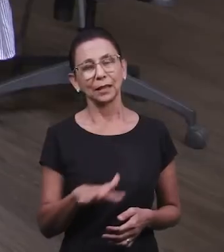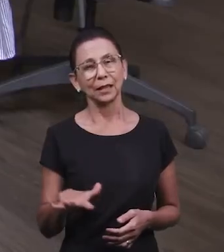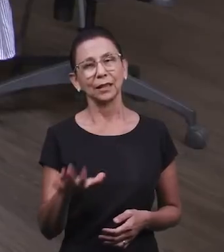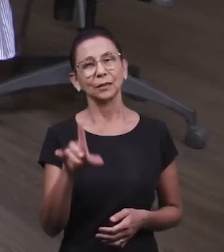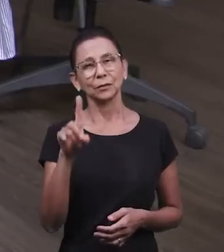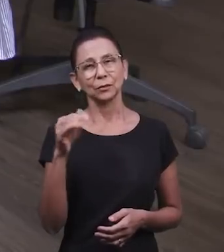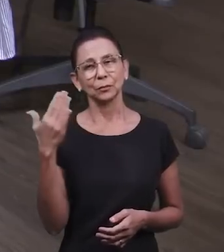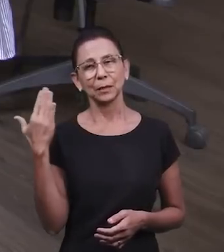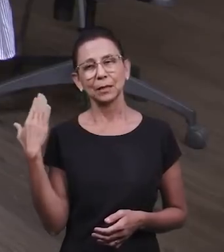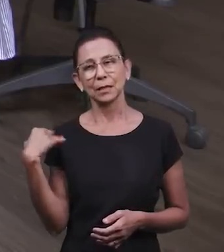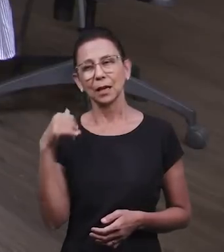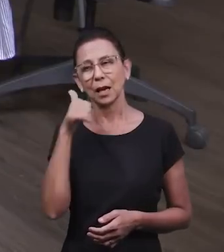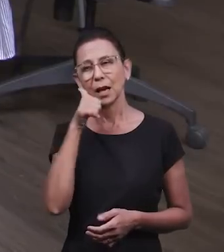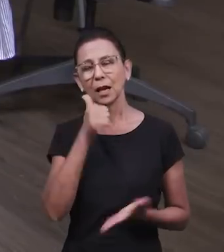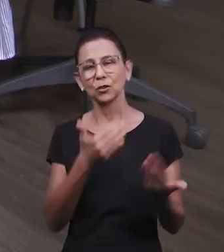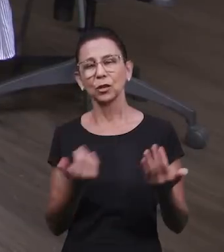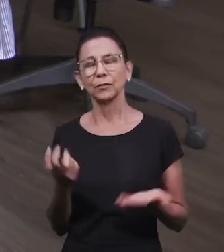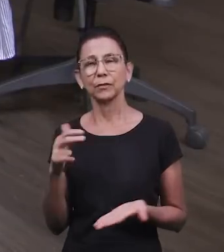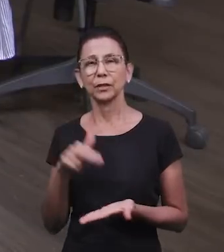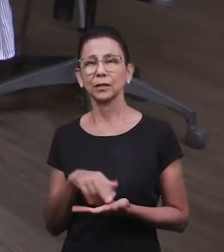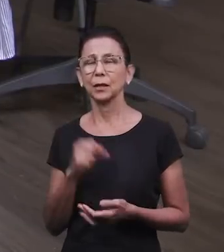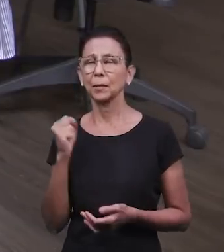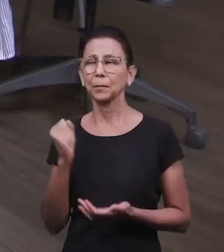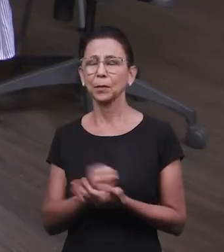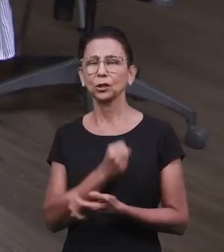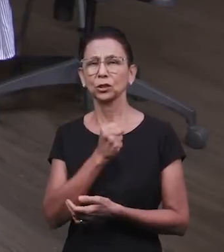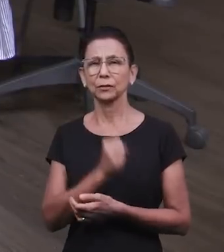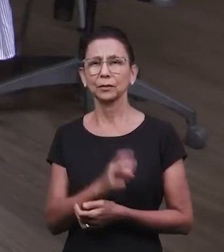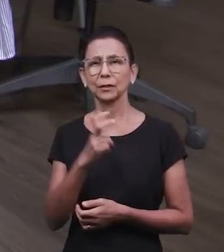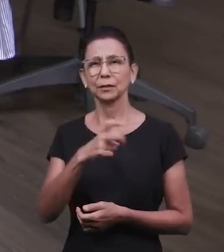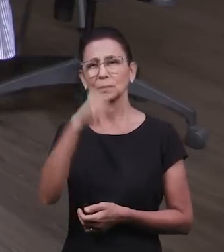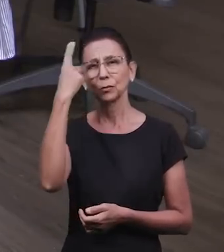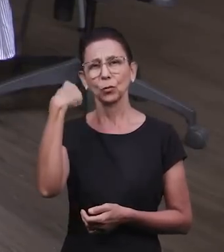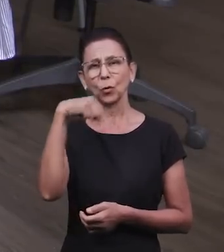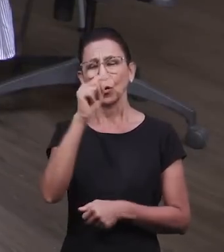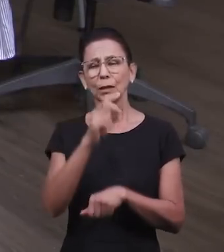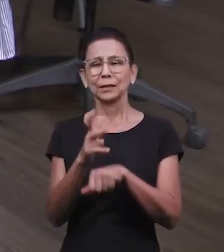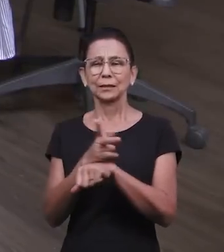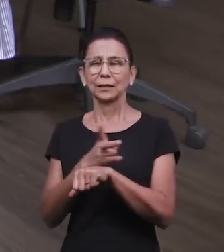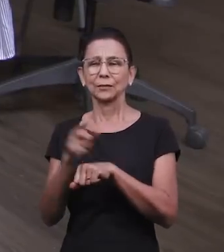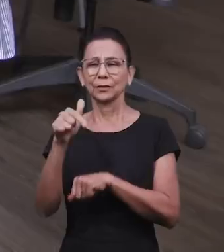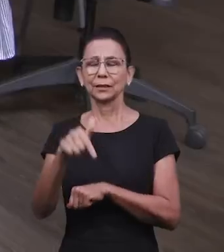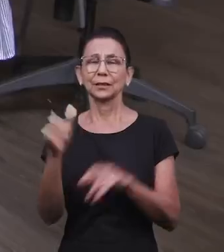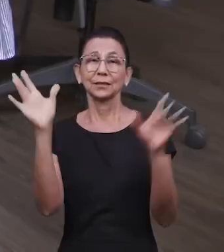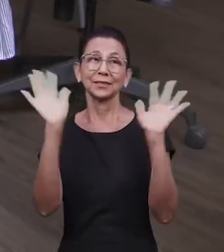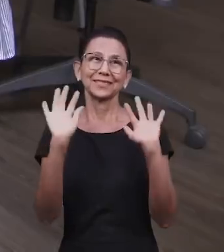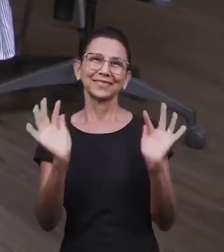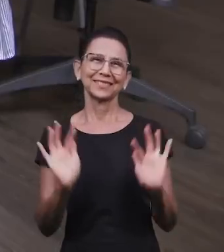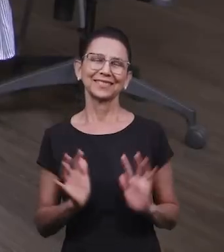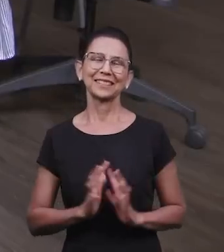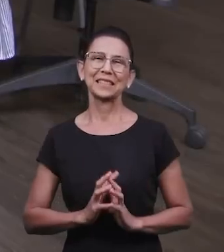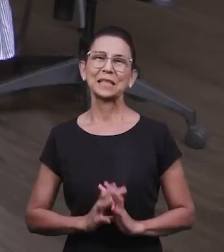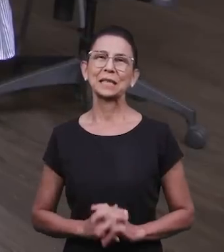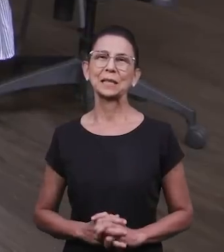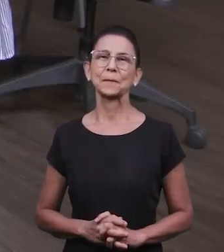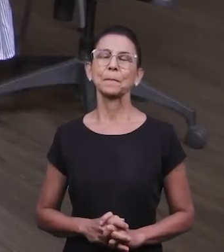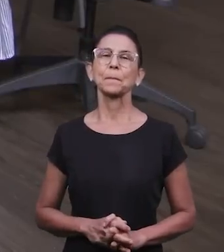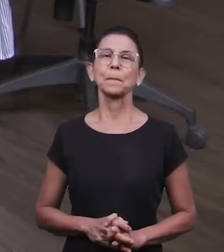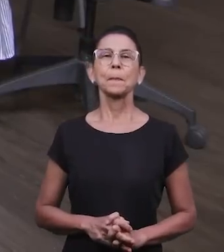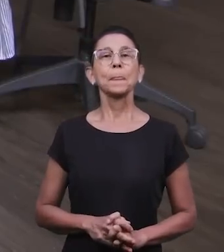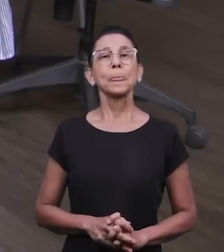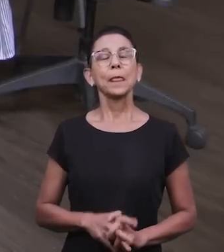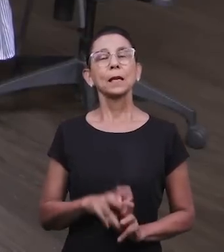vida. Mas a gente tem muito mais o que fazer, não é isso? Vamos tocar o barco. Carreto, Leonardo Carreto,